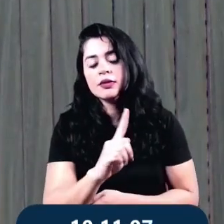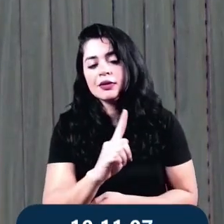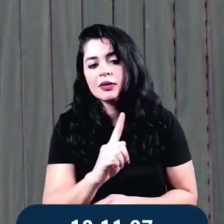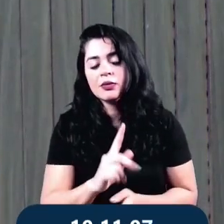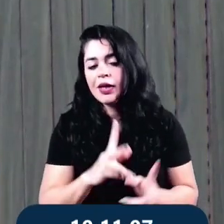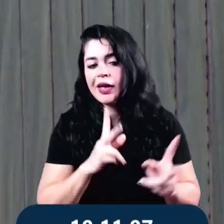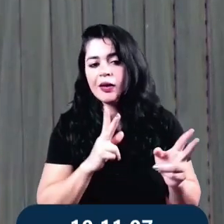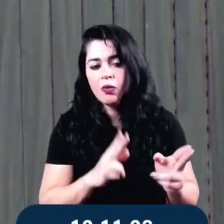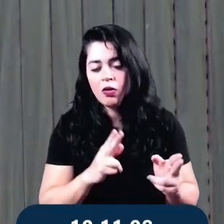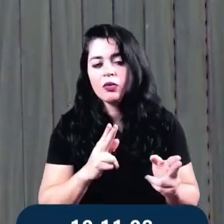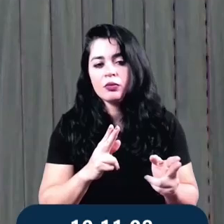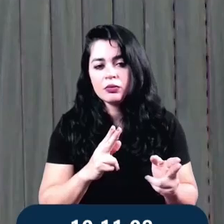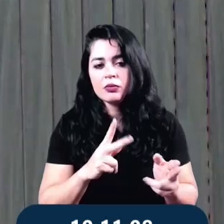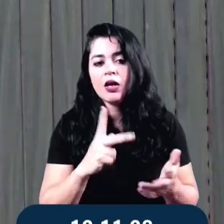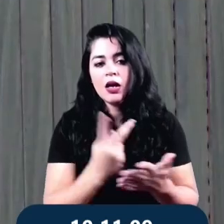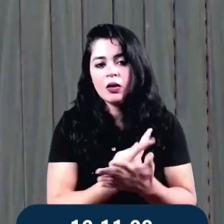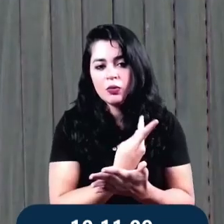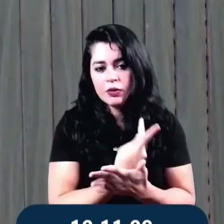destinação daquele prédio,